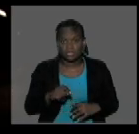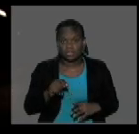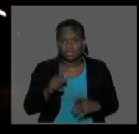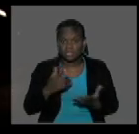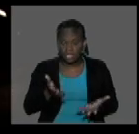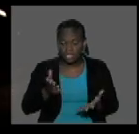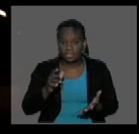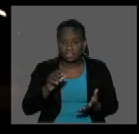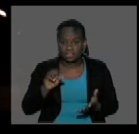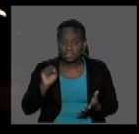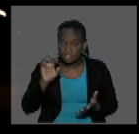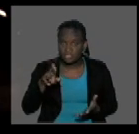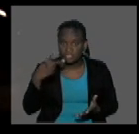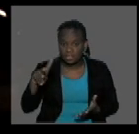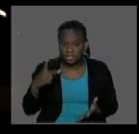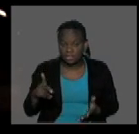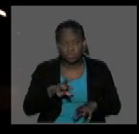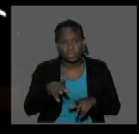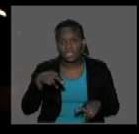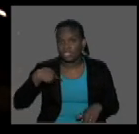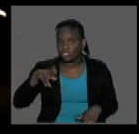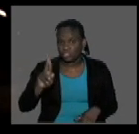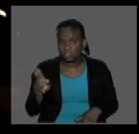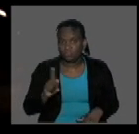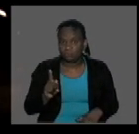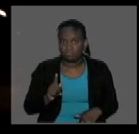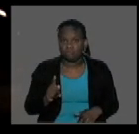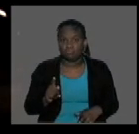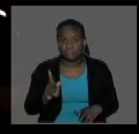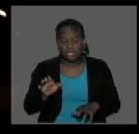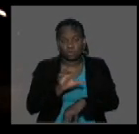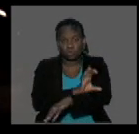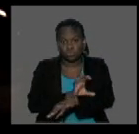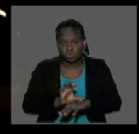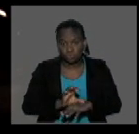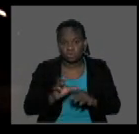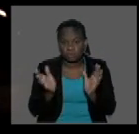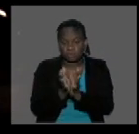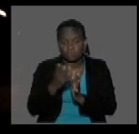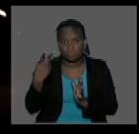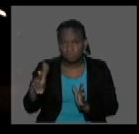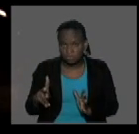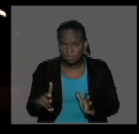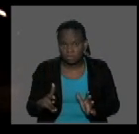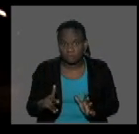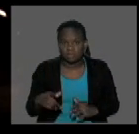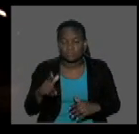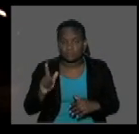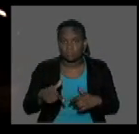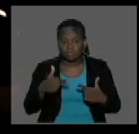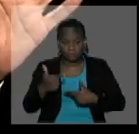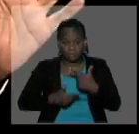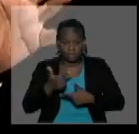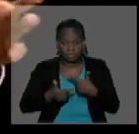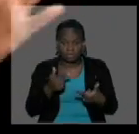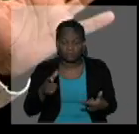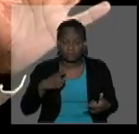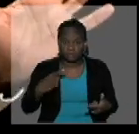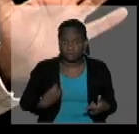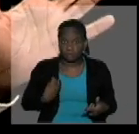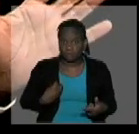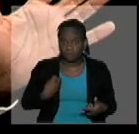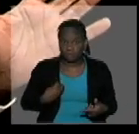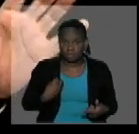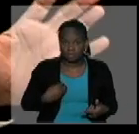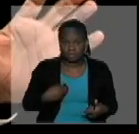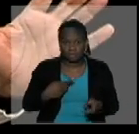forma de ser, né? De ser que não é religioso, né? Que é cultural, que é civilizatório, que é uma dinâmica onde a